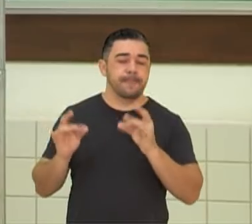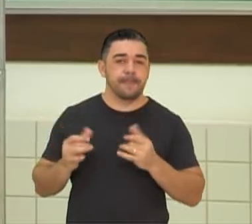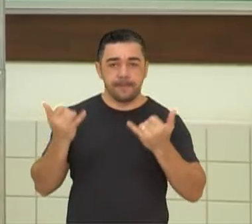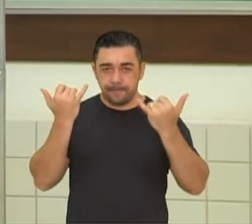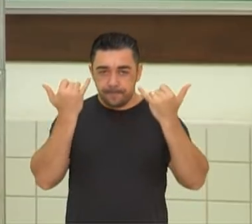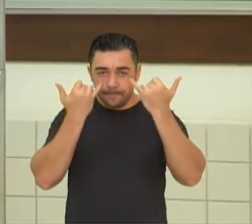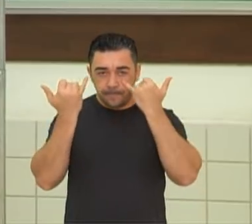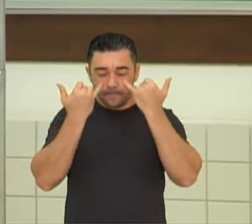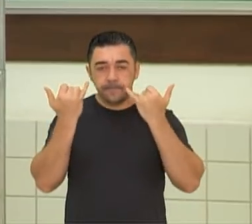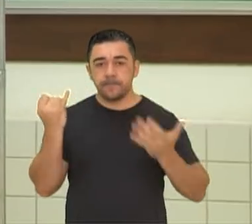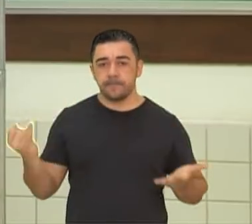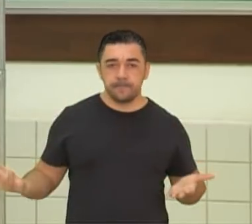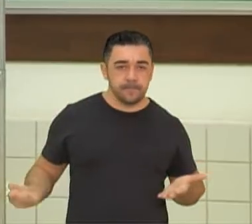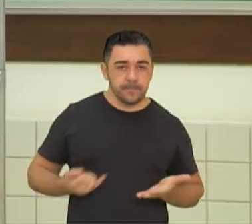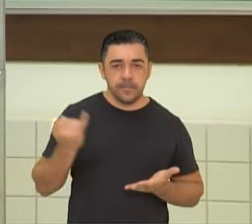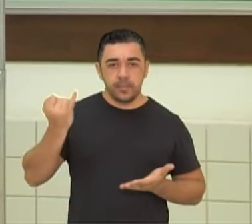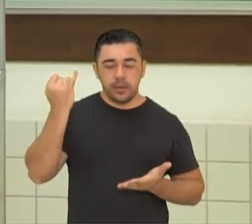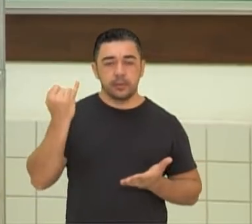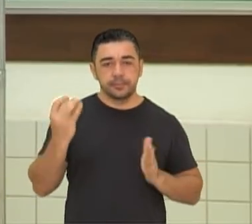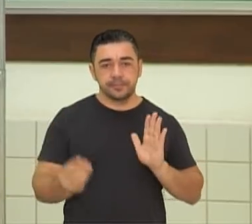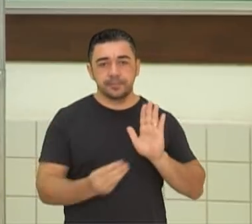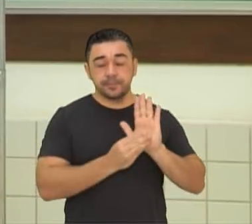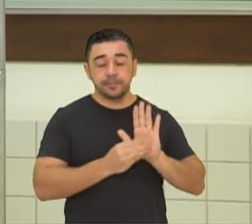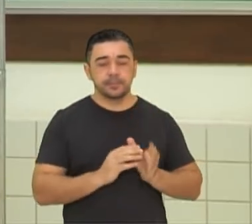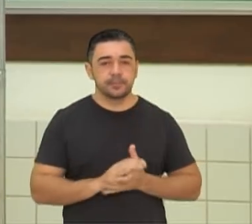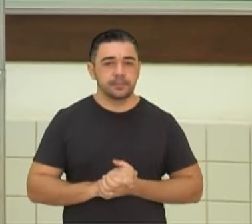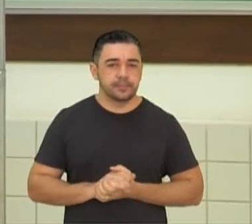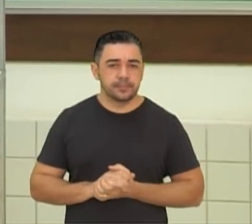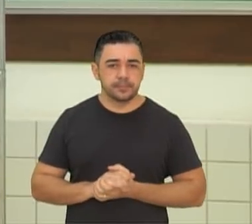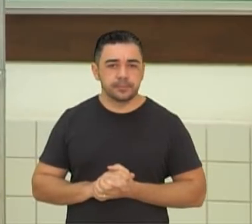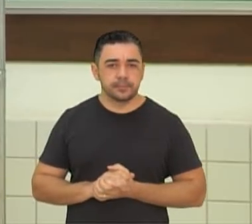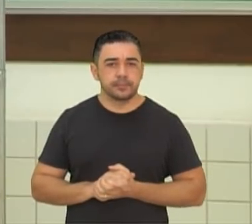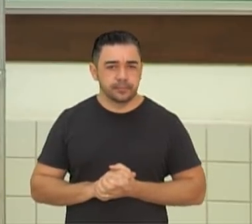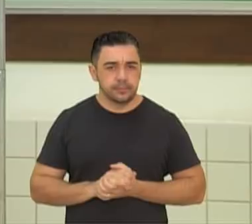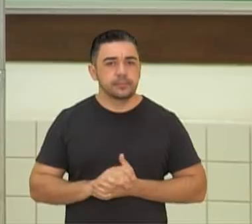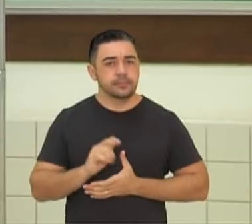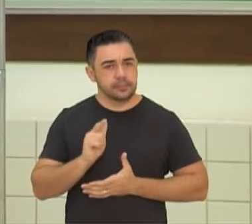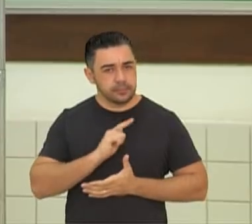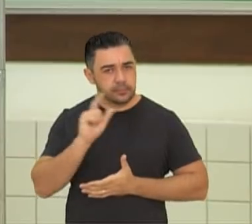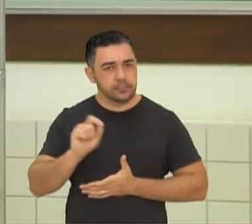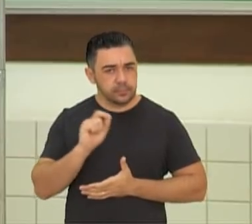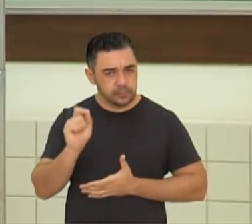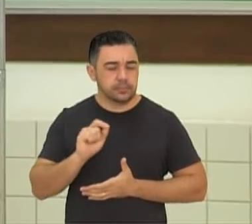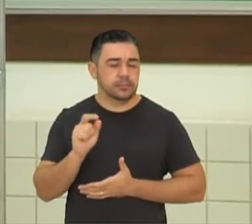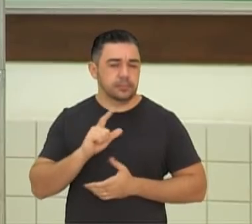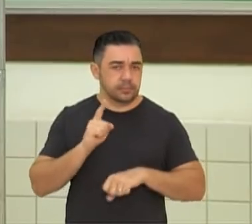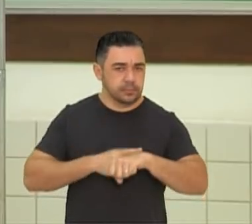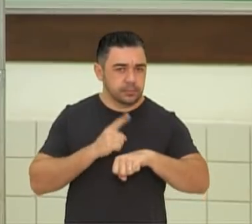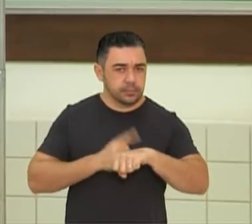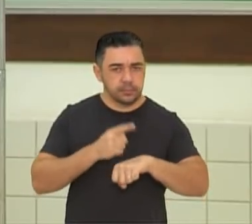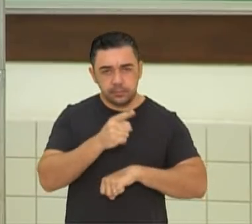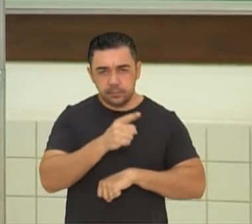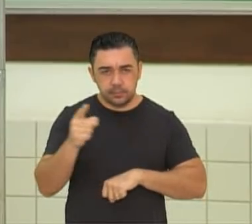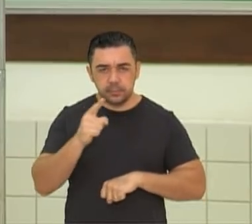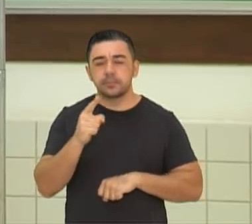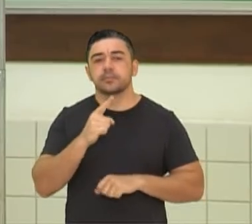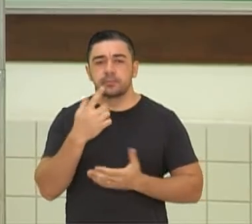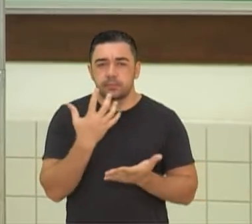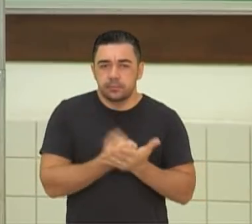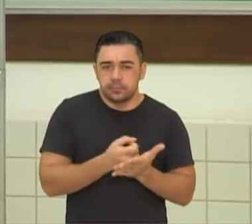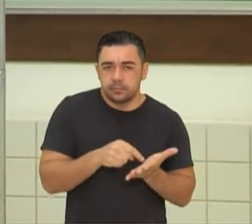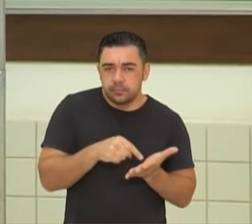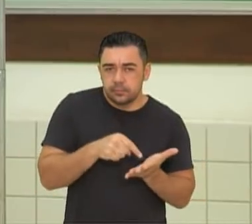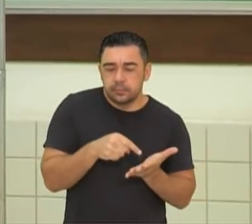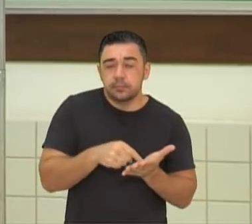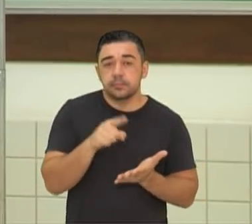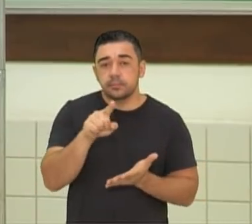informação, que seria importante uma anotação. Então, assim, nós vamos fazer algumas paradas, eu vou dar um tempinho para você anotar algumas coisas, mas você